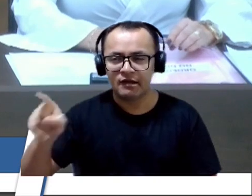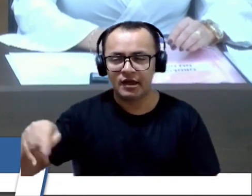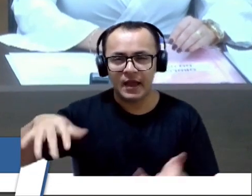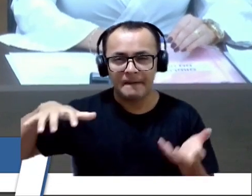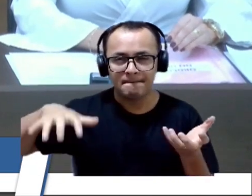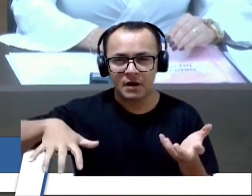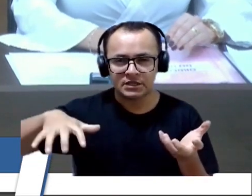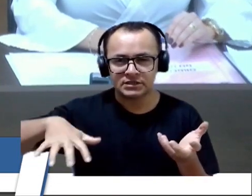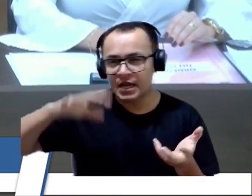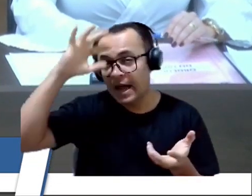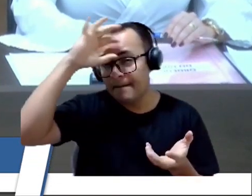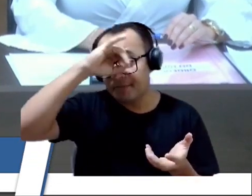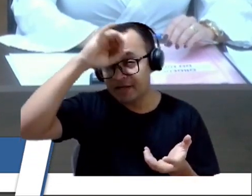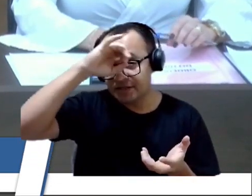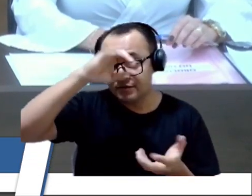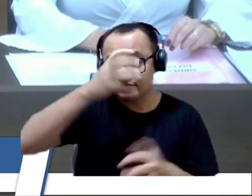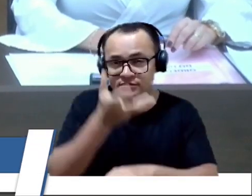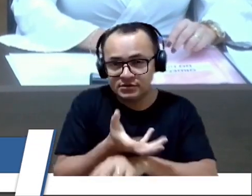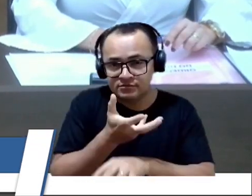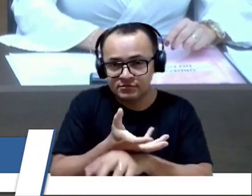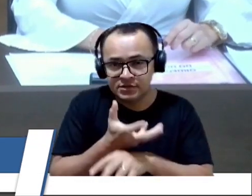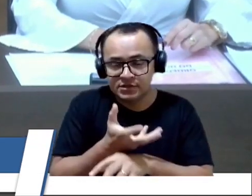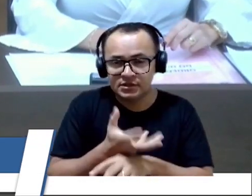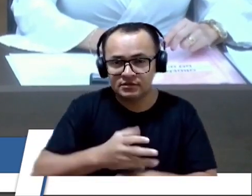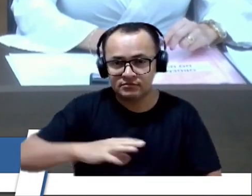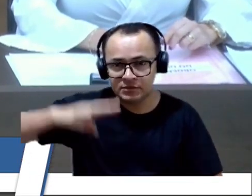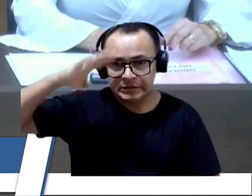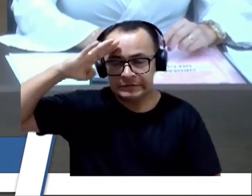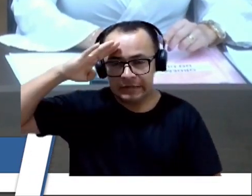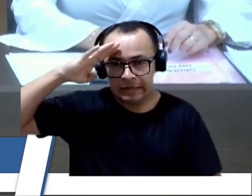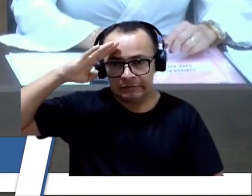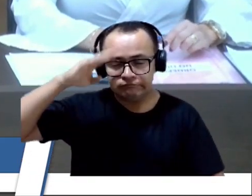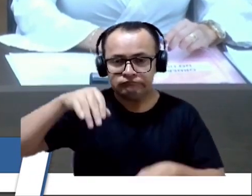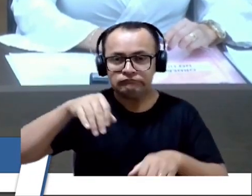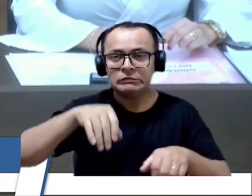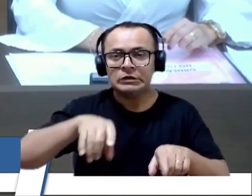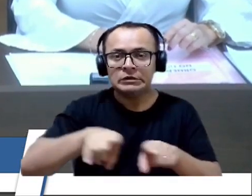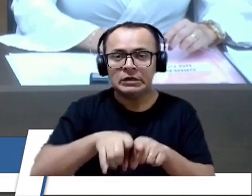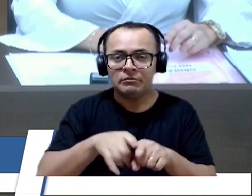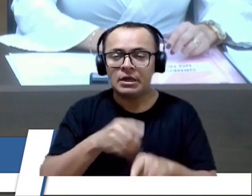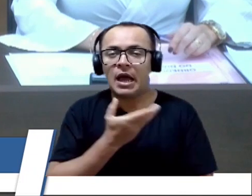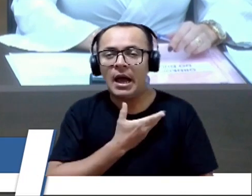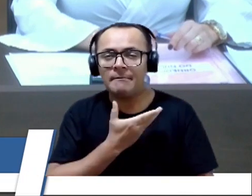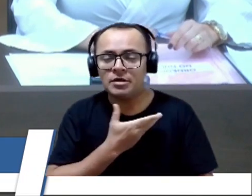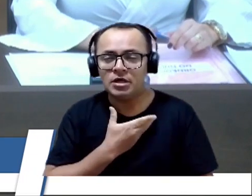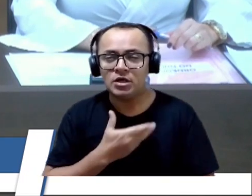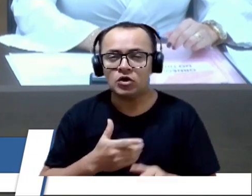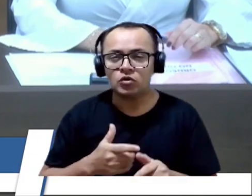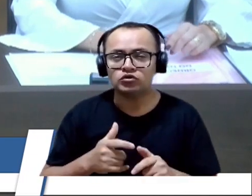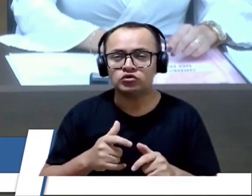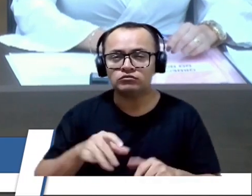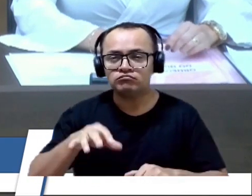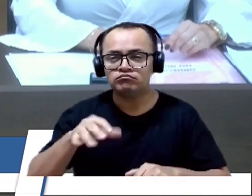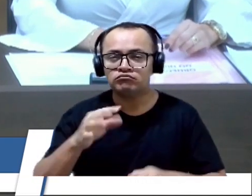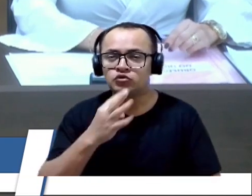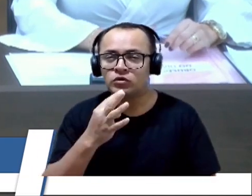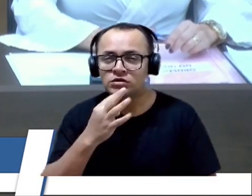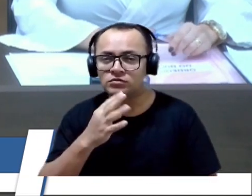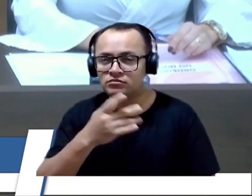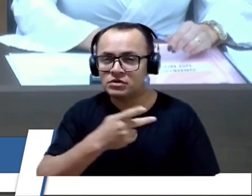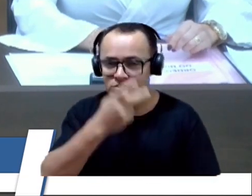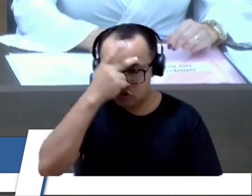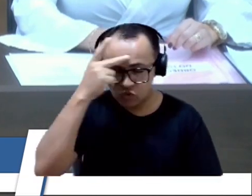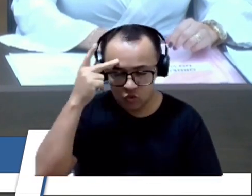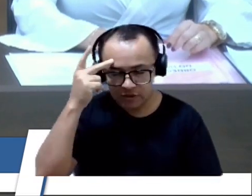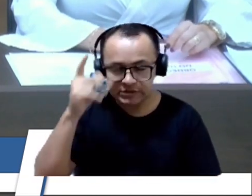militar, realizar amizades, ampliar experiências como Dragão da Independência, vivenciando o mandato do